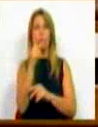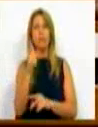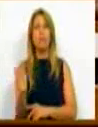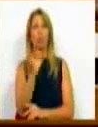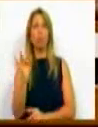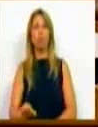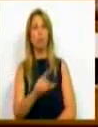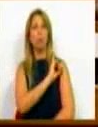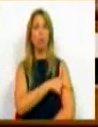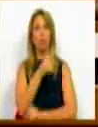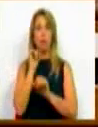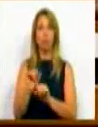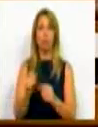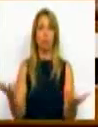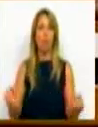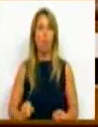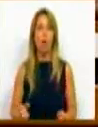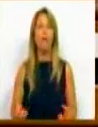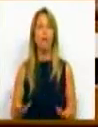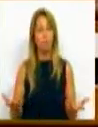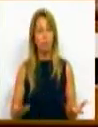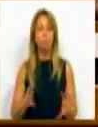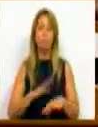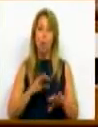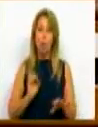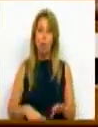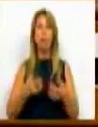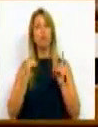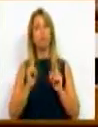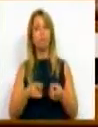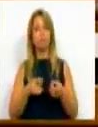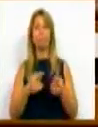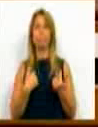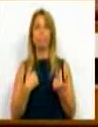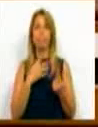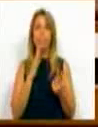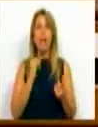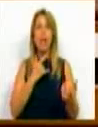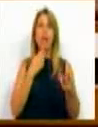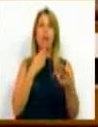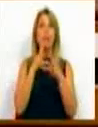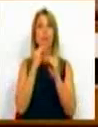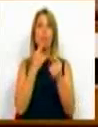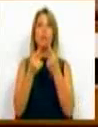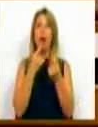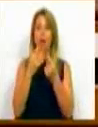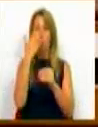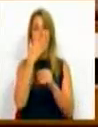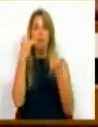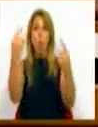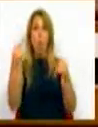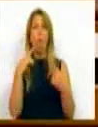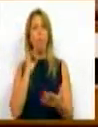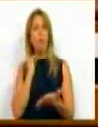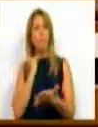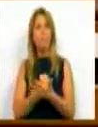poderes. Partimos, por isso, para o diálogo. Se houve uma marca no relacionamento